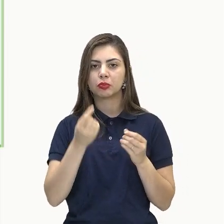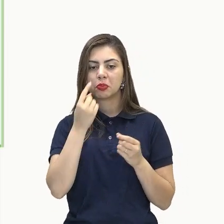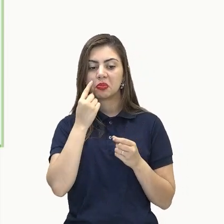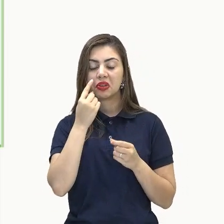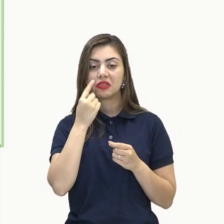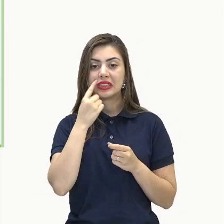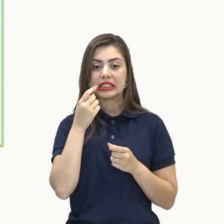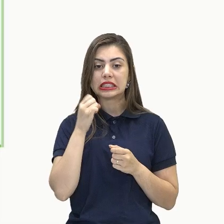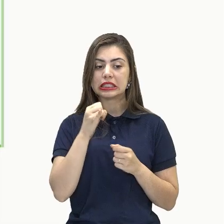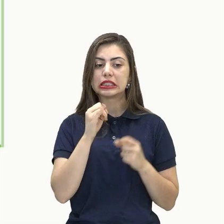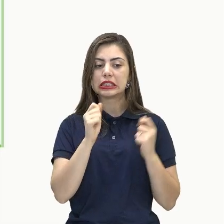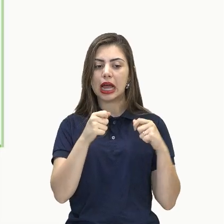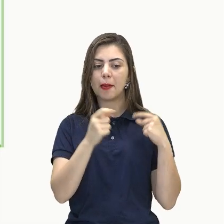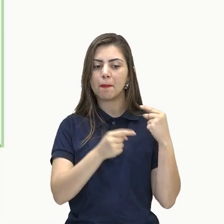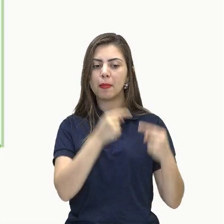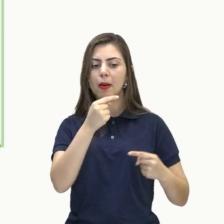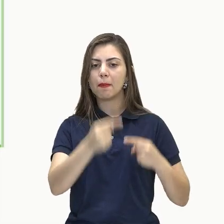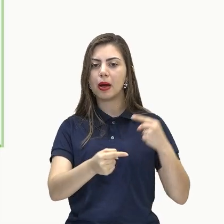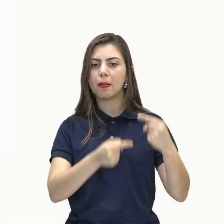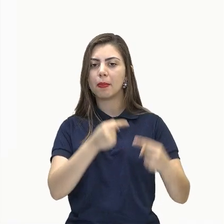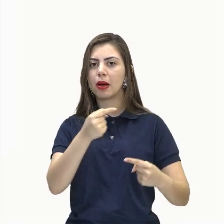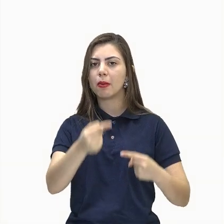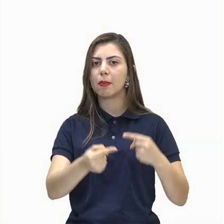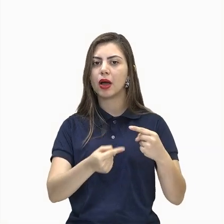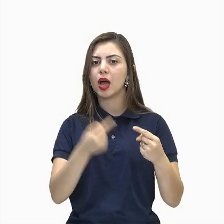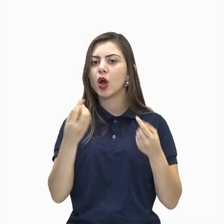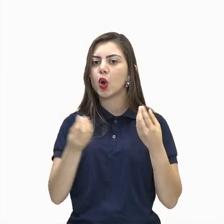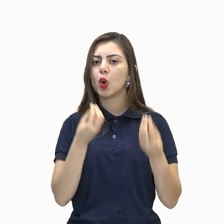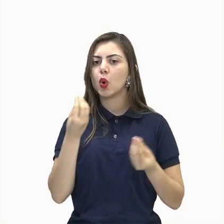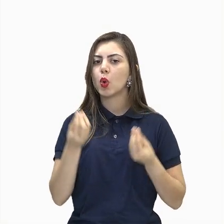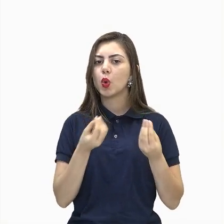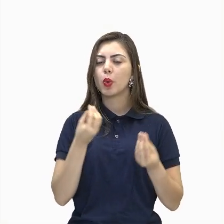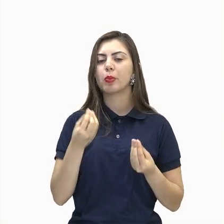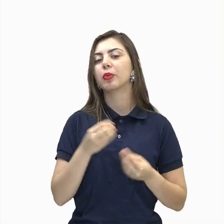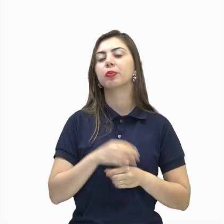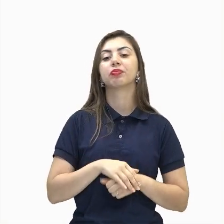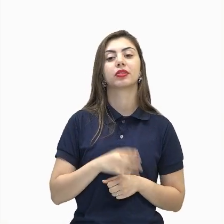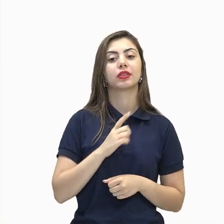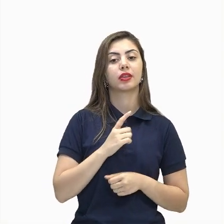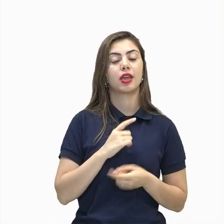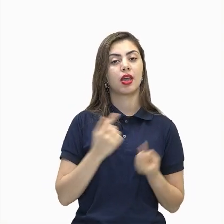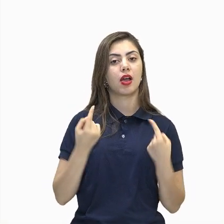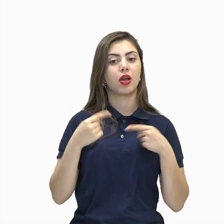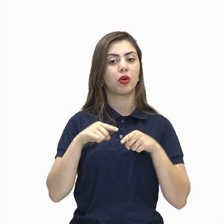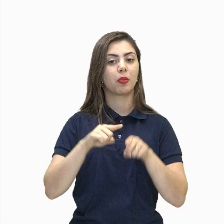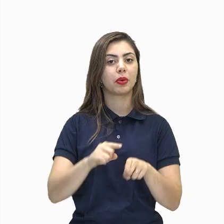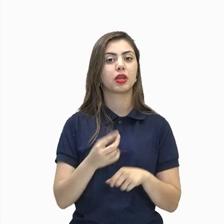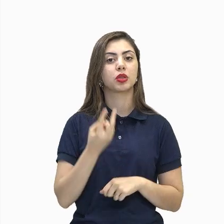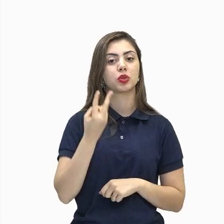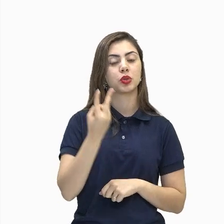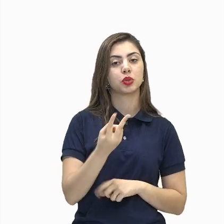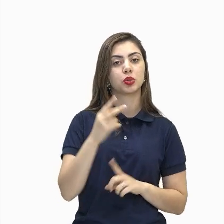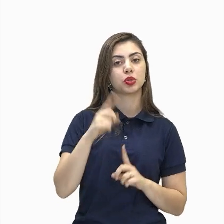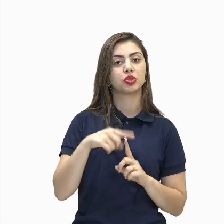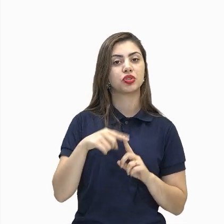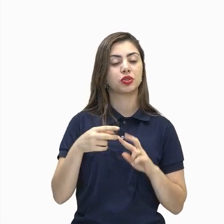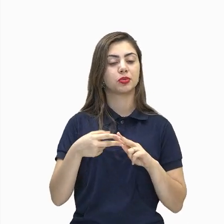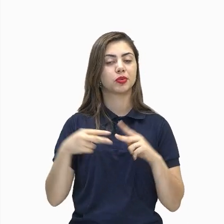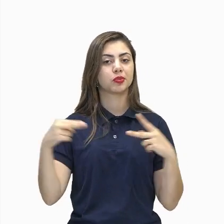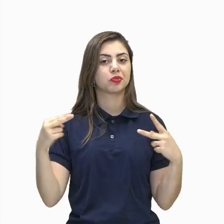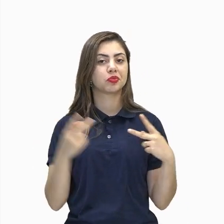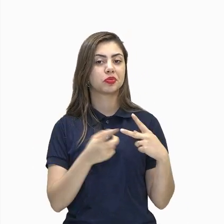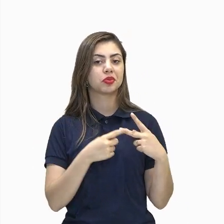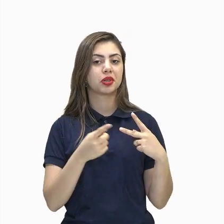obteve então dessa geração aí, o acompanhamento simultâneo de dois pares de genes alelos, que a gente chama